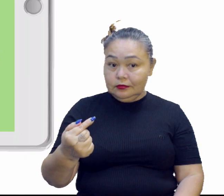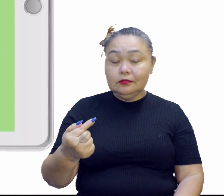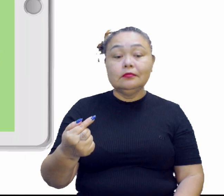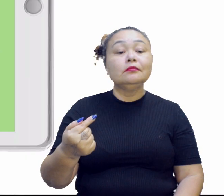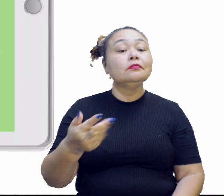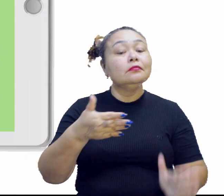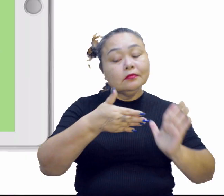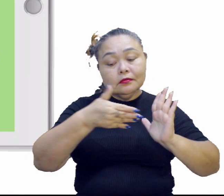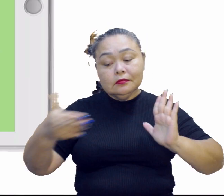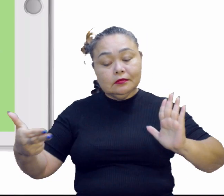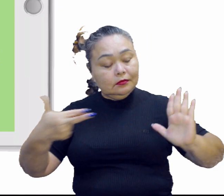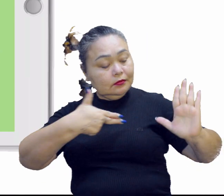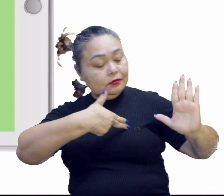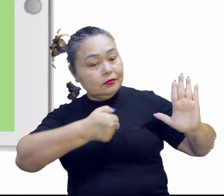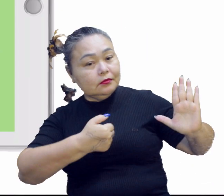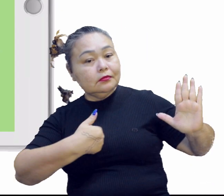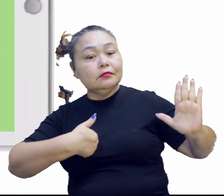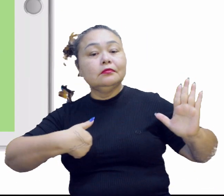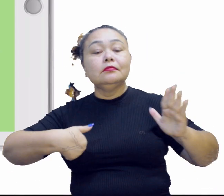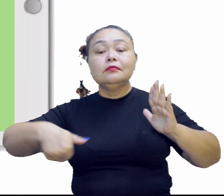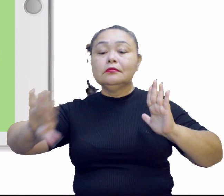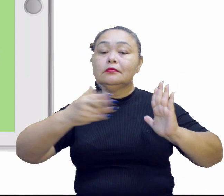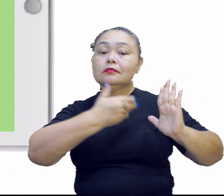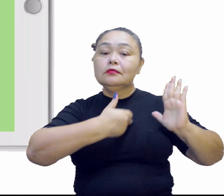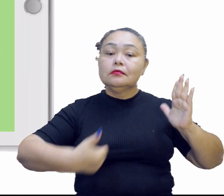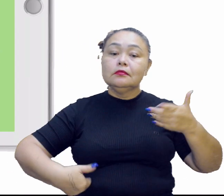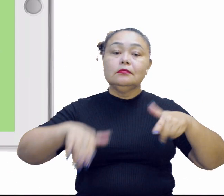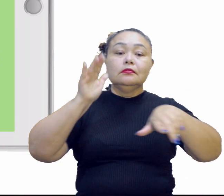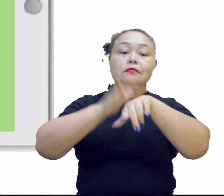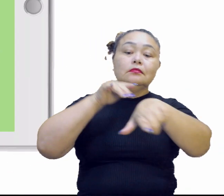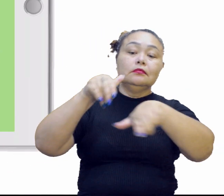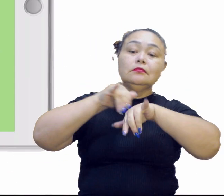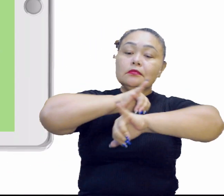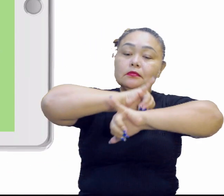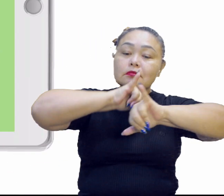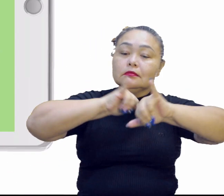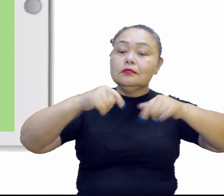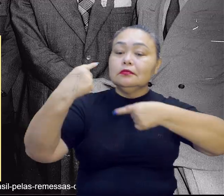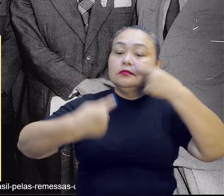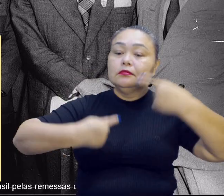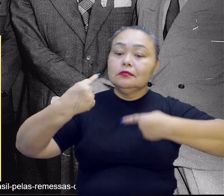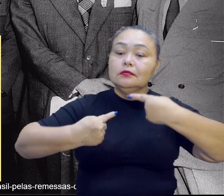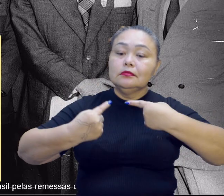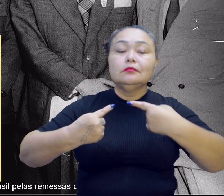a Era Vargas, Estado, Trabalho e Propaganda Política.